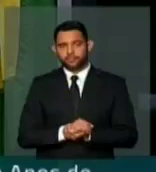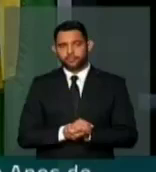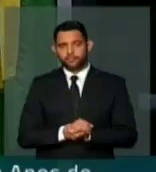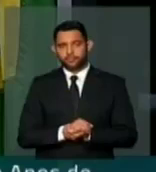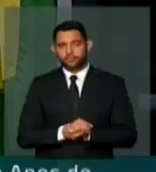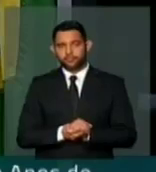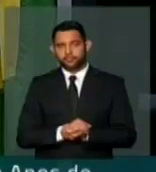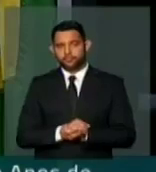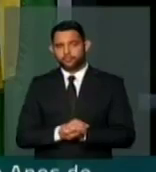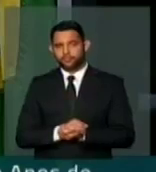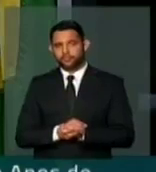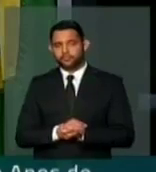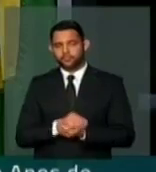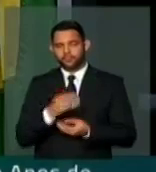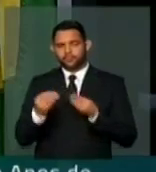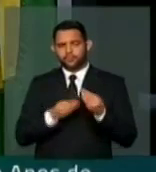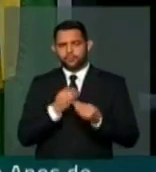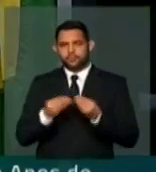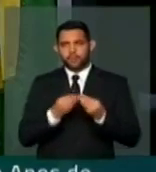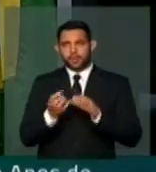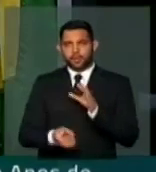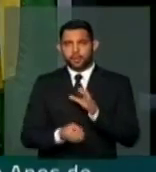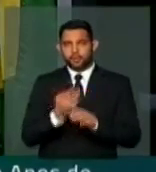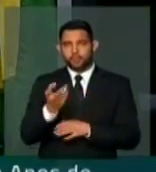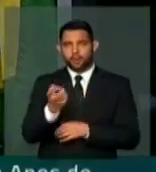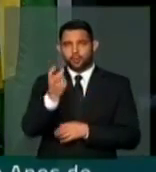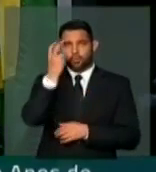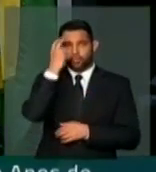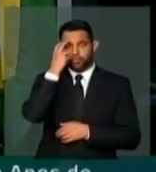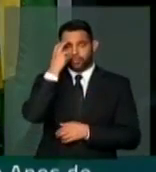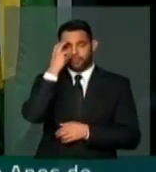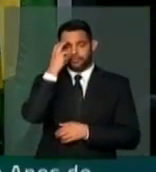Como criar uma cultura?